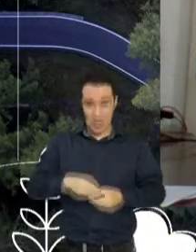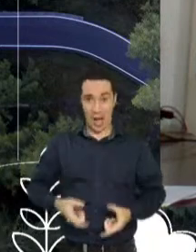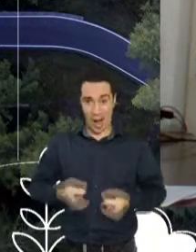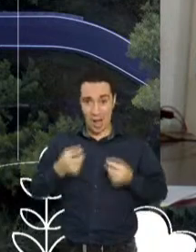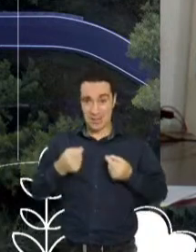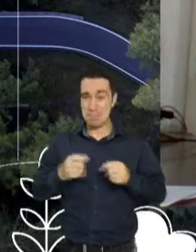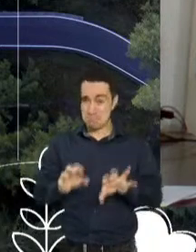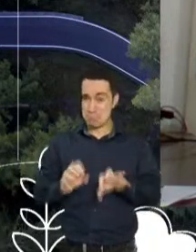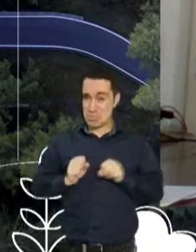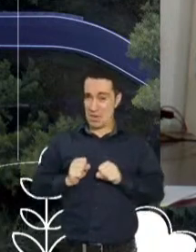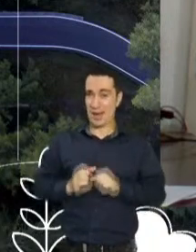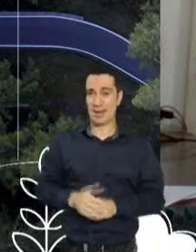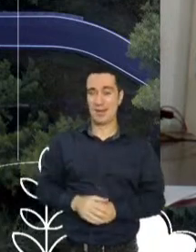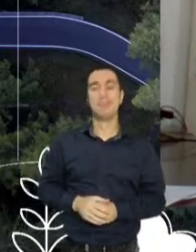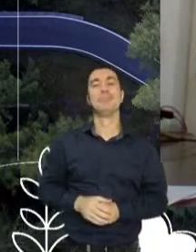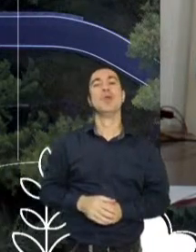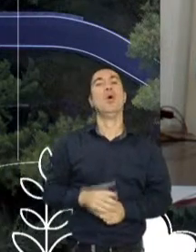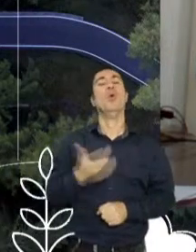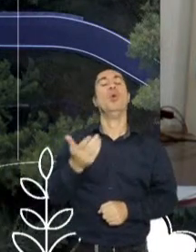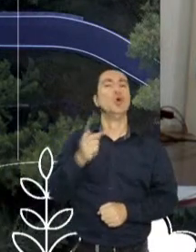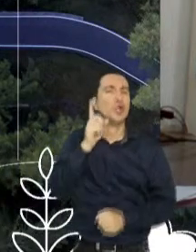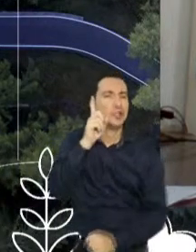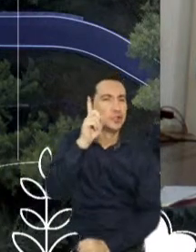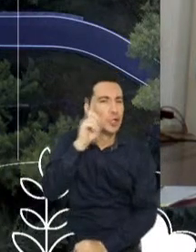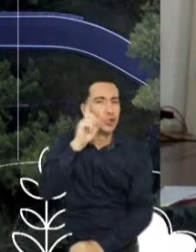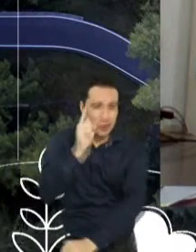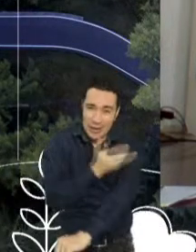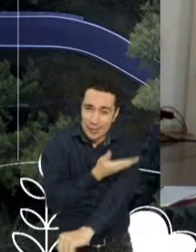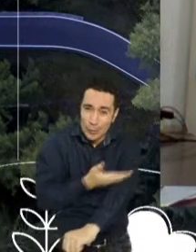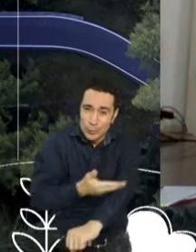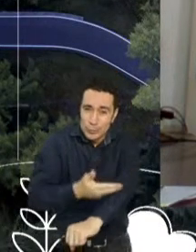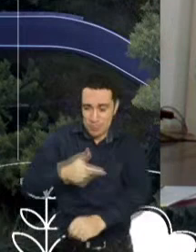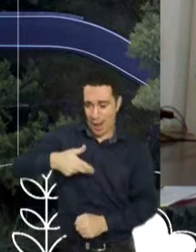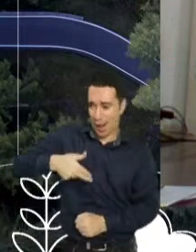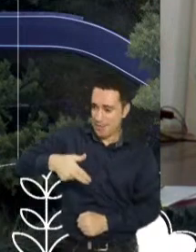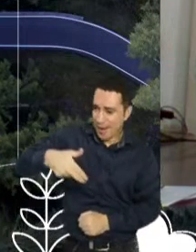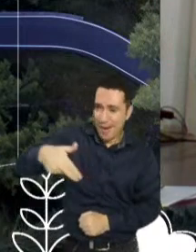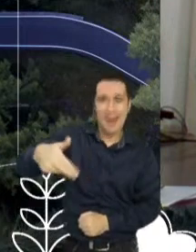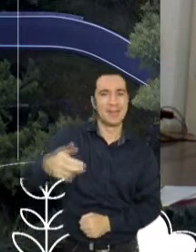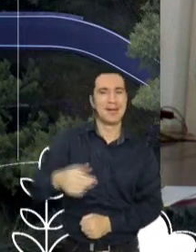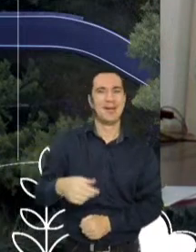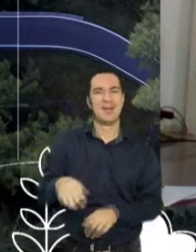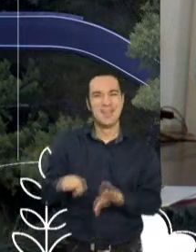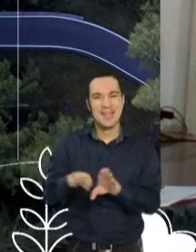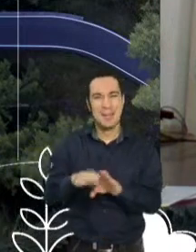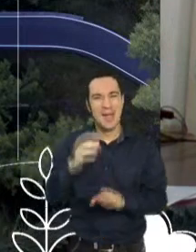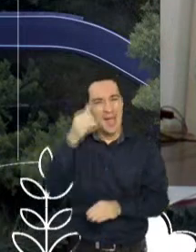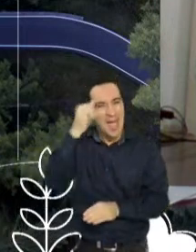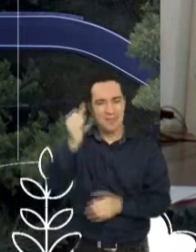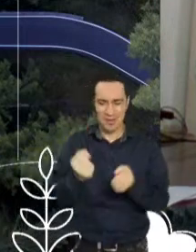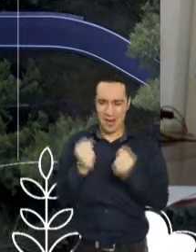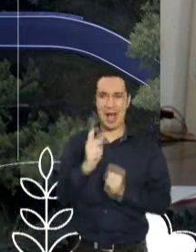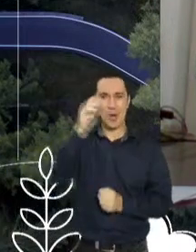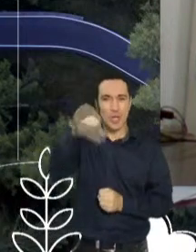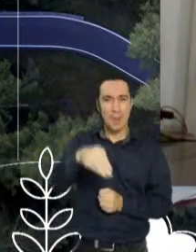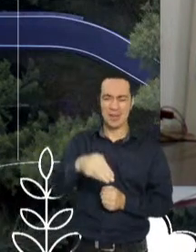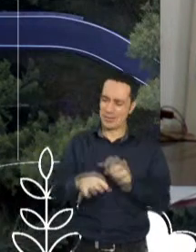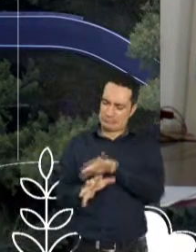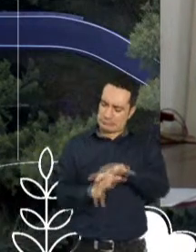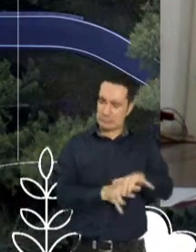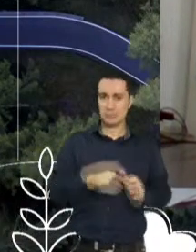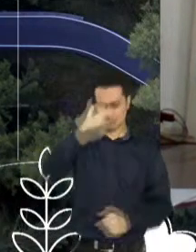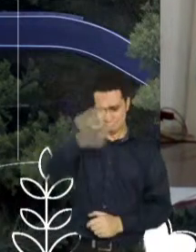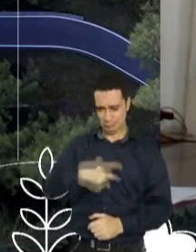come. Se você tiver uma caminhada, fizer uma mobilidade ativa, reduzir a quilometragem feita em motores, você vai